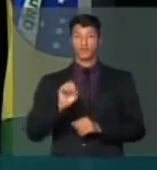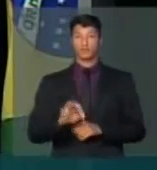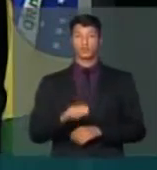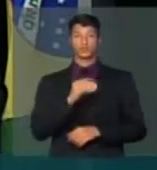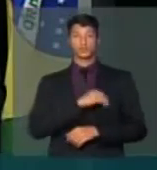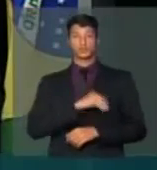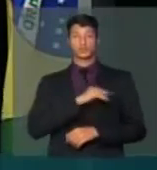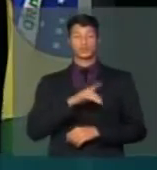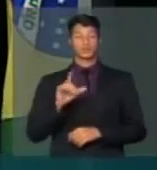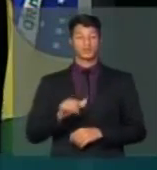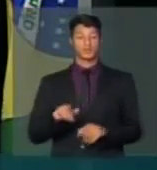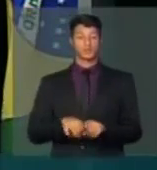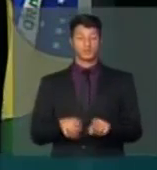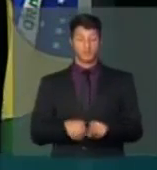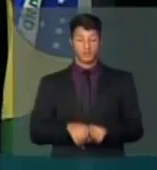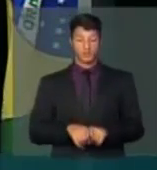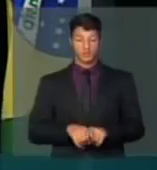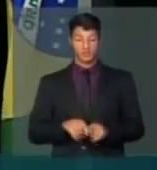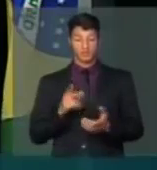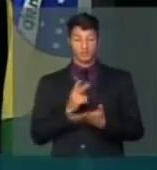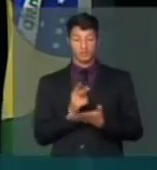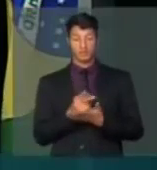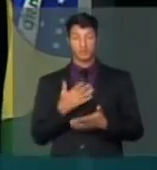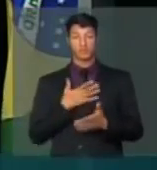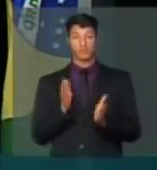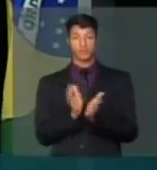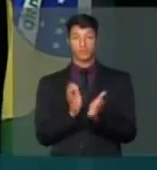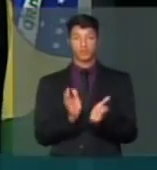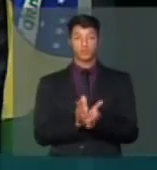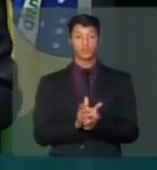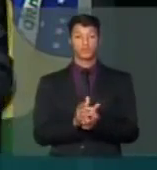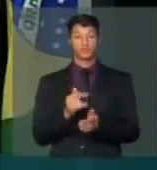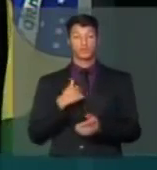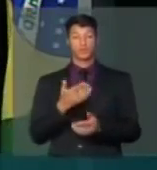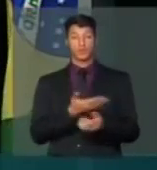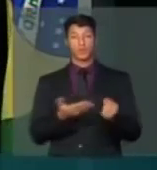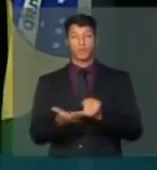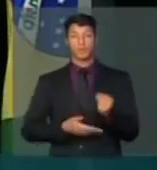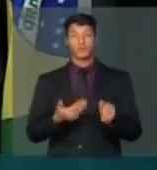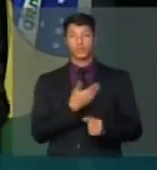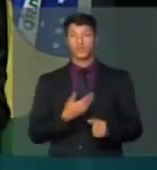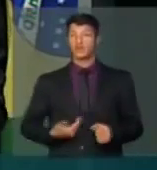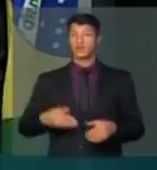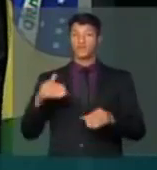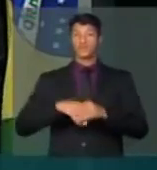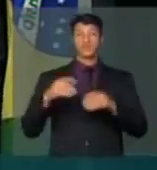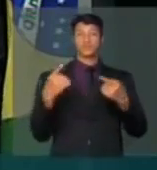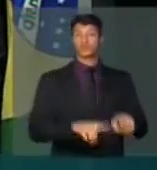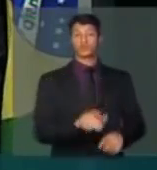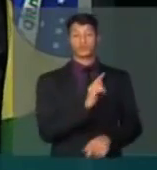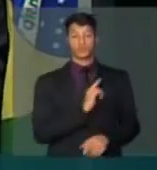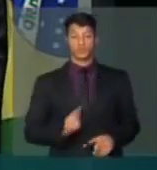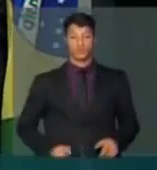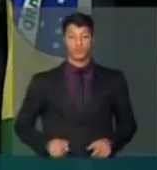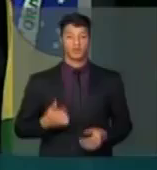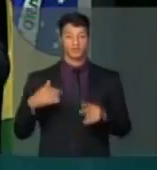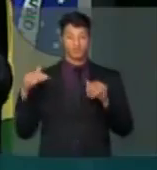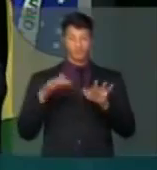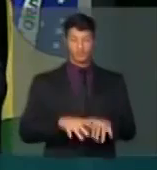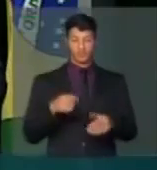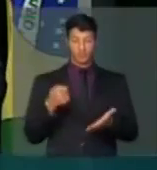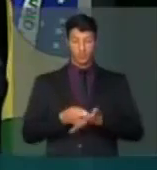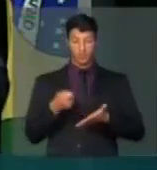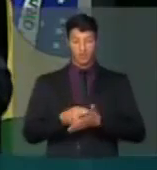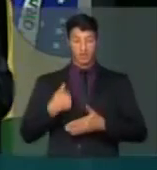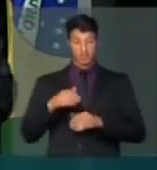salário mínimo, e embora o meu partido, o PDT, fosse base do governo, eu votei contra o governo. E aí vieram me